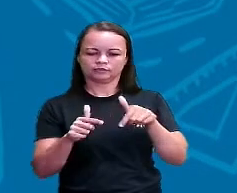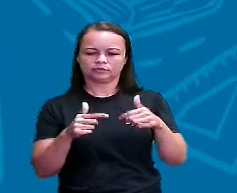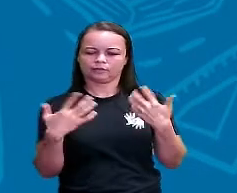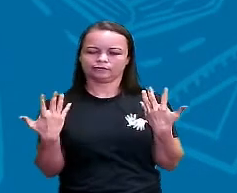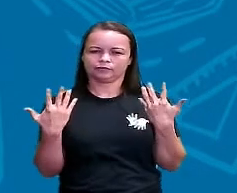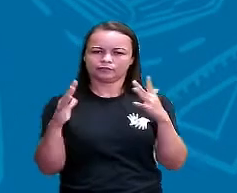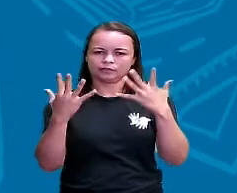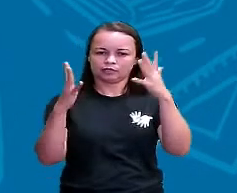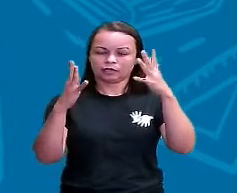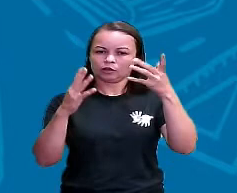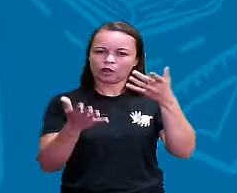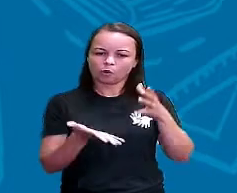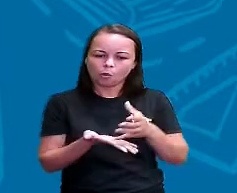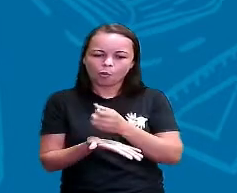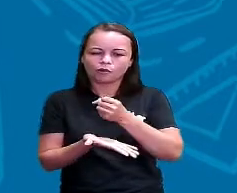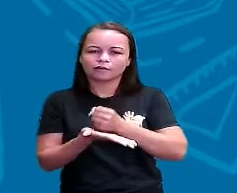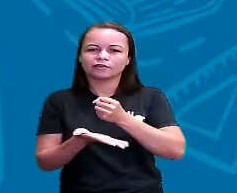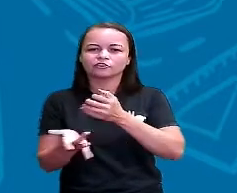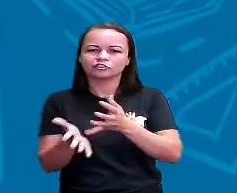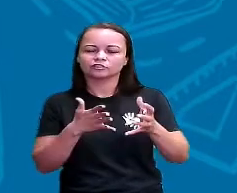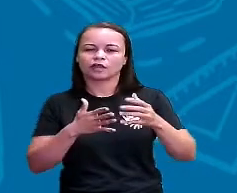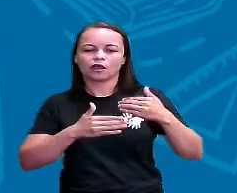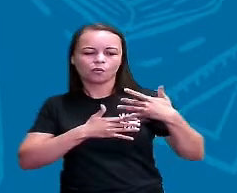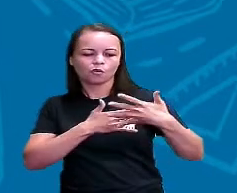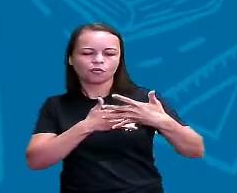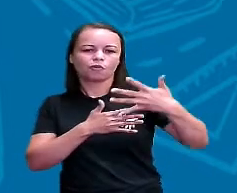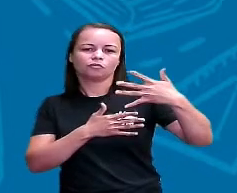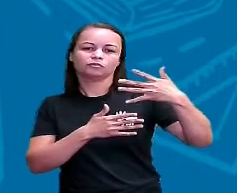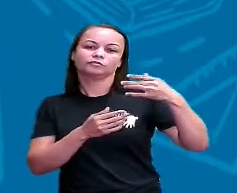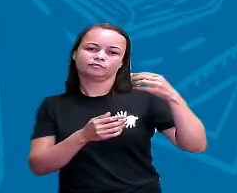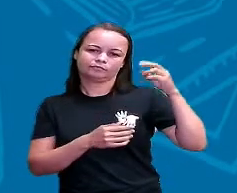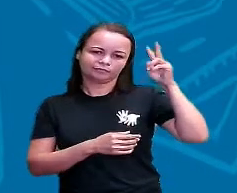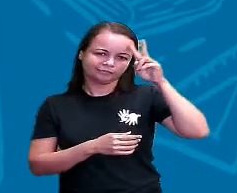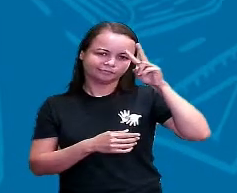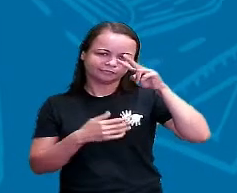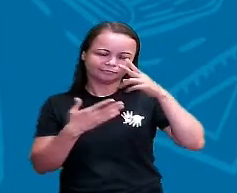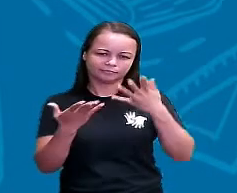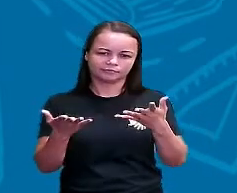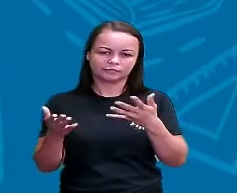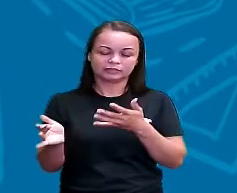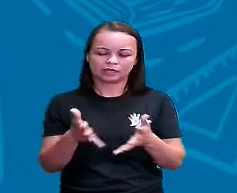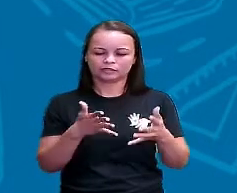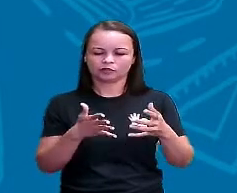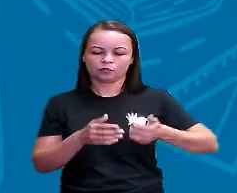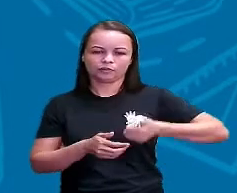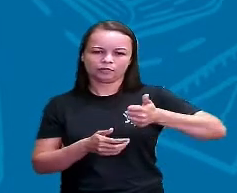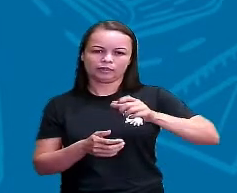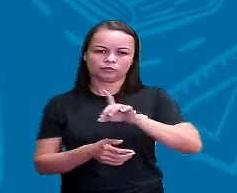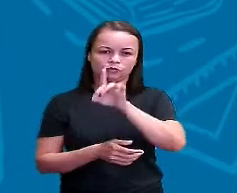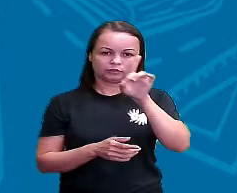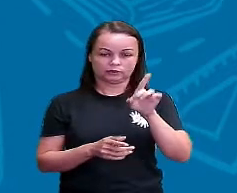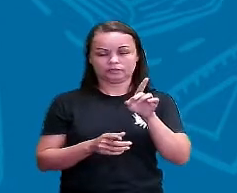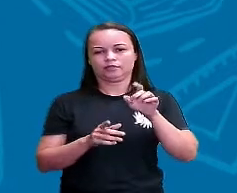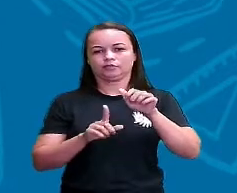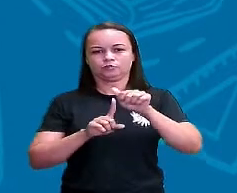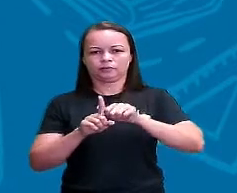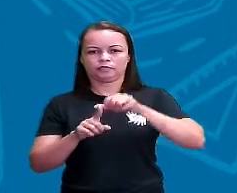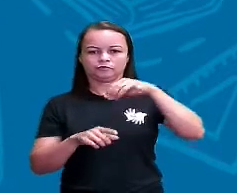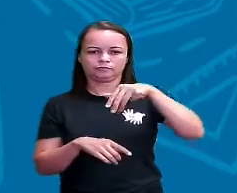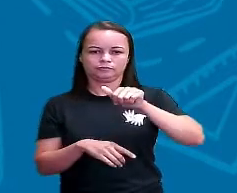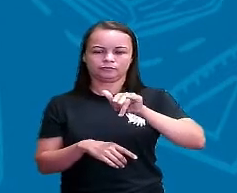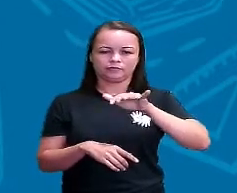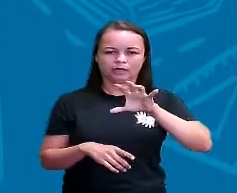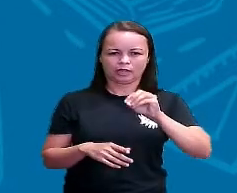as conquistas dos trabalhadores ao longo da história. O primeiro dia do mês de maio é considerado feriado em